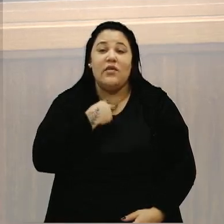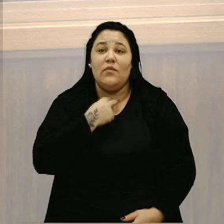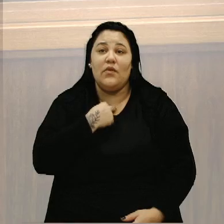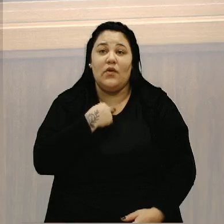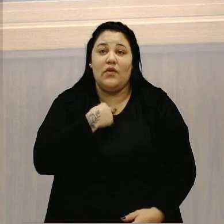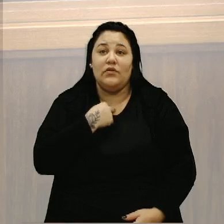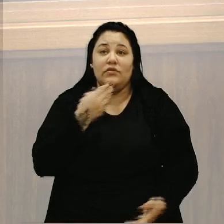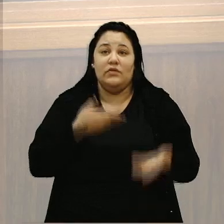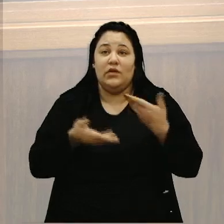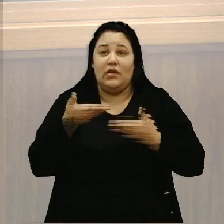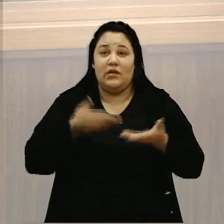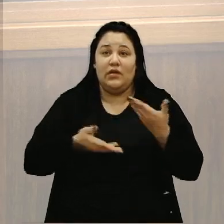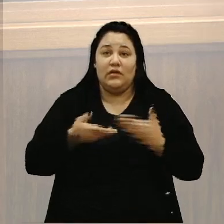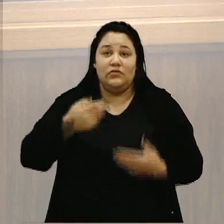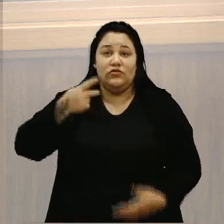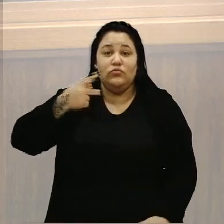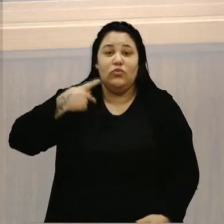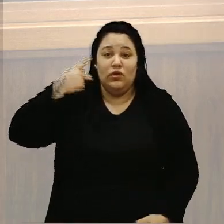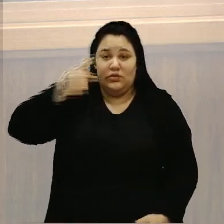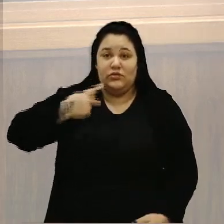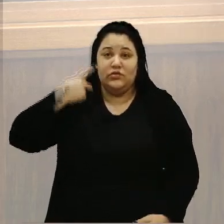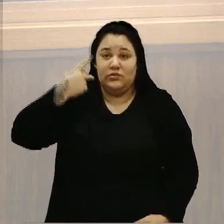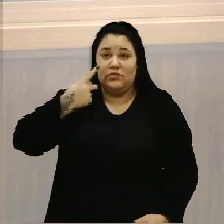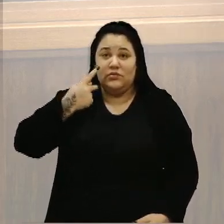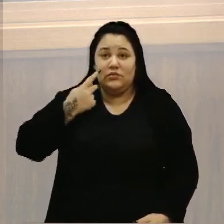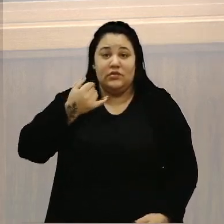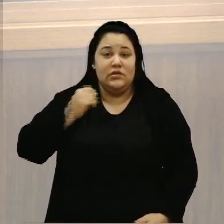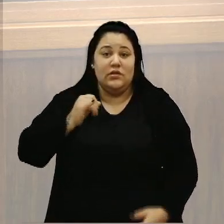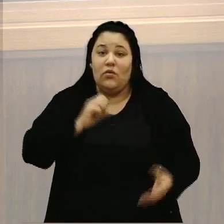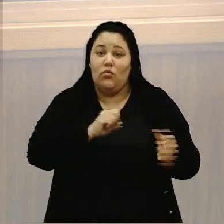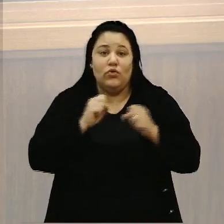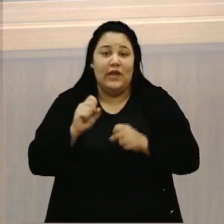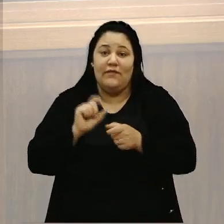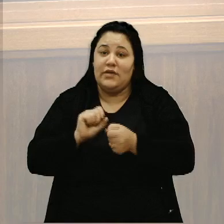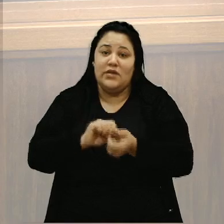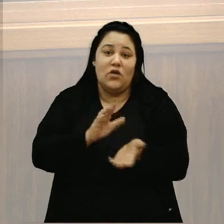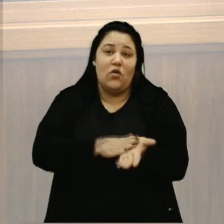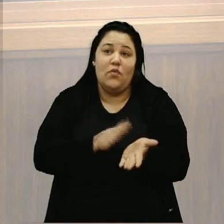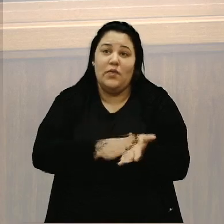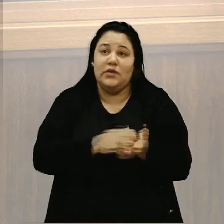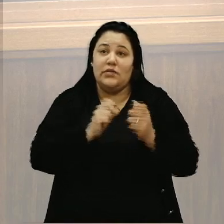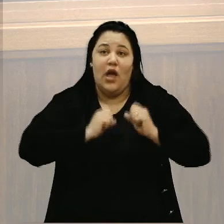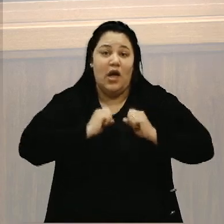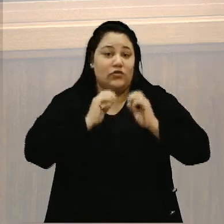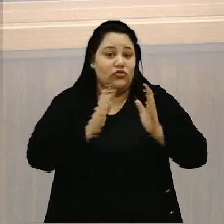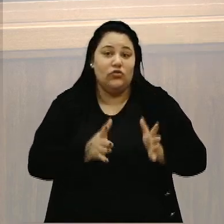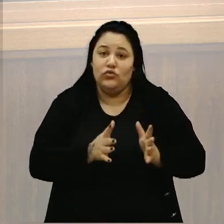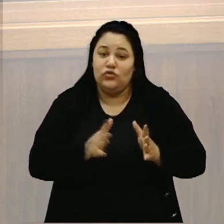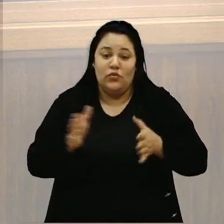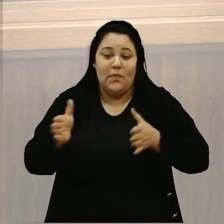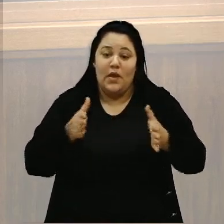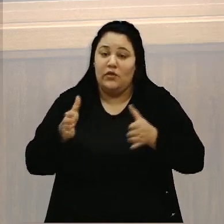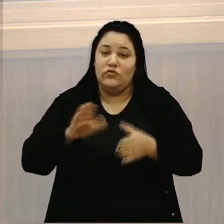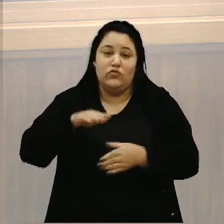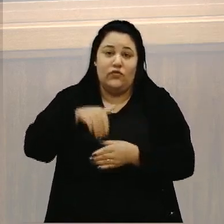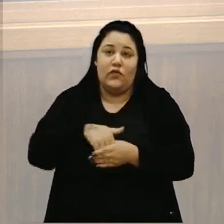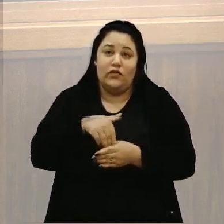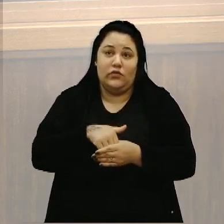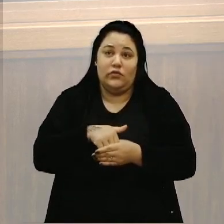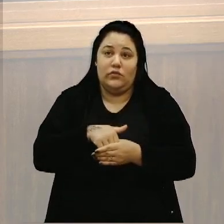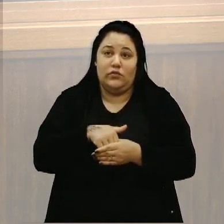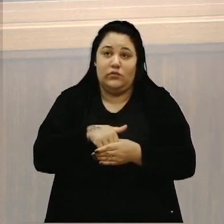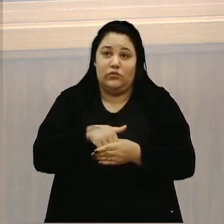política. Bom, se a gente não pudesse fazer nenhuma ação e nenhuma cobrança em período eleitoral, que a